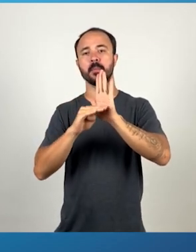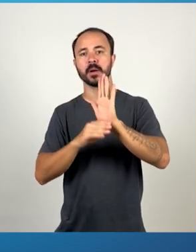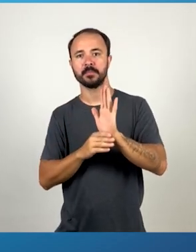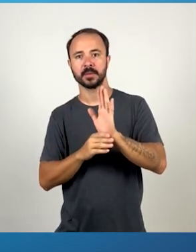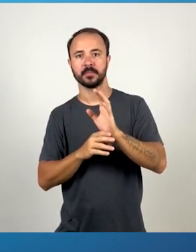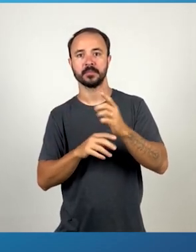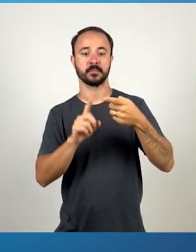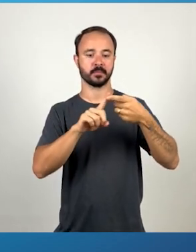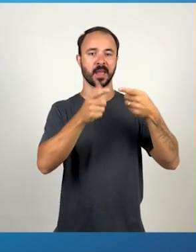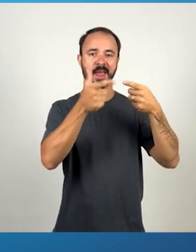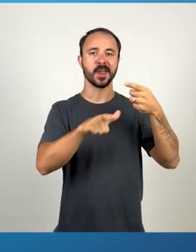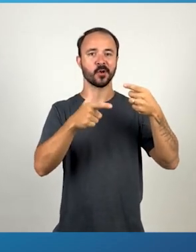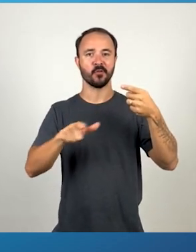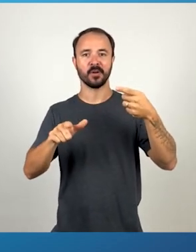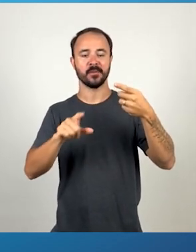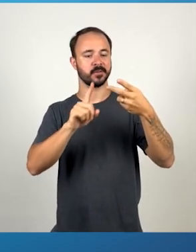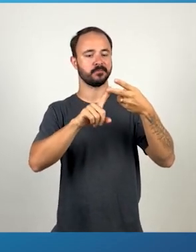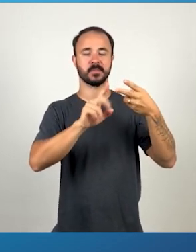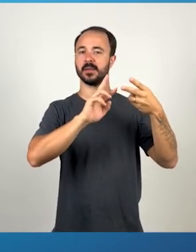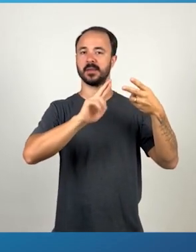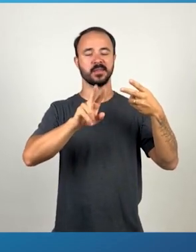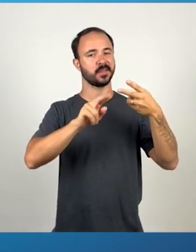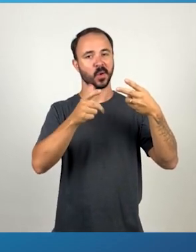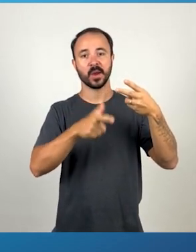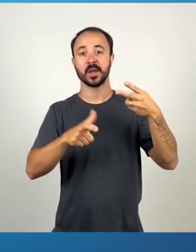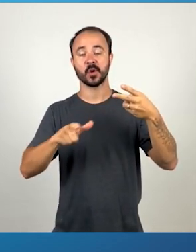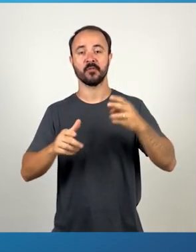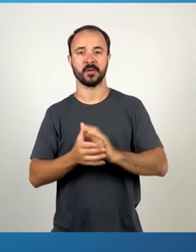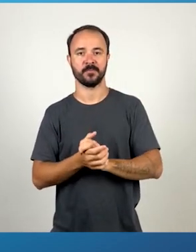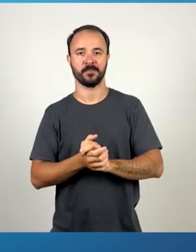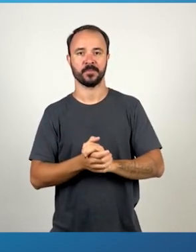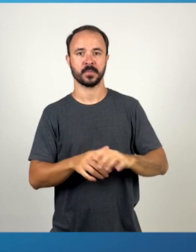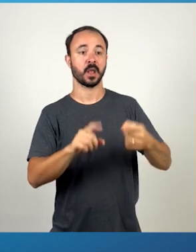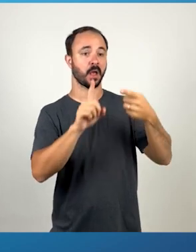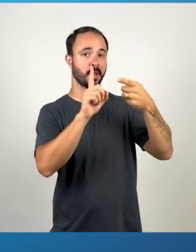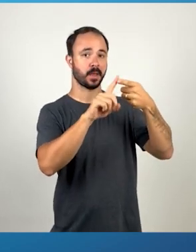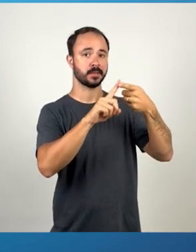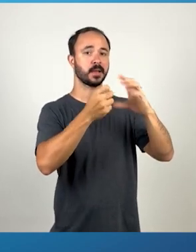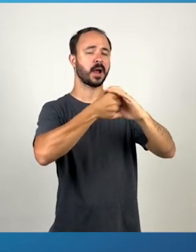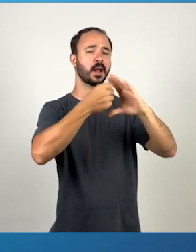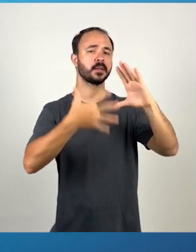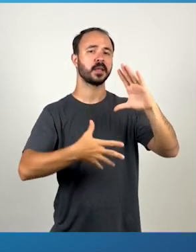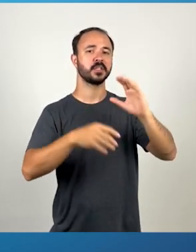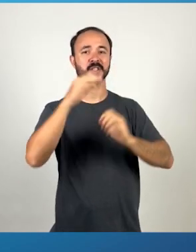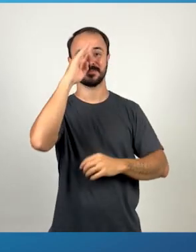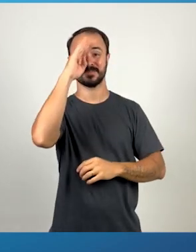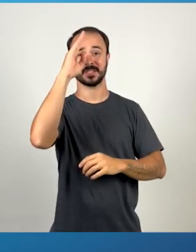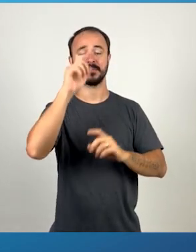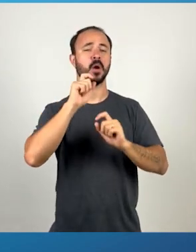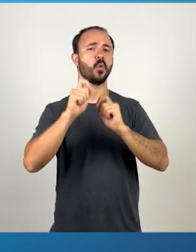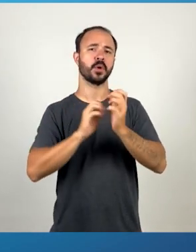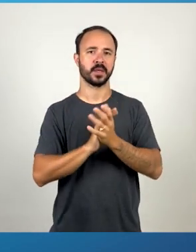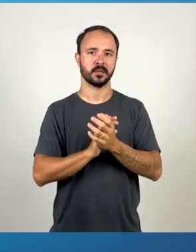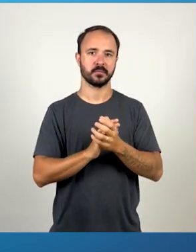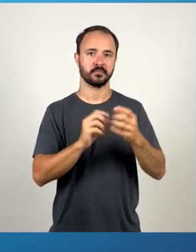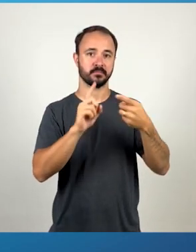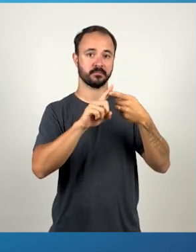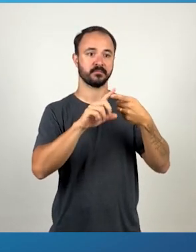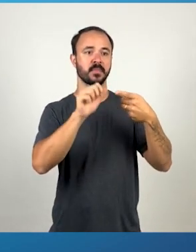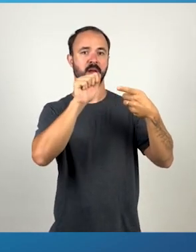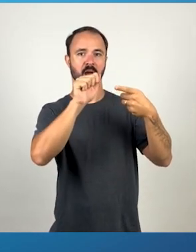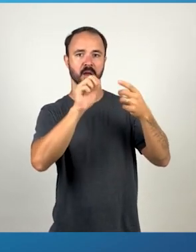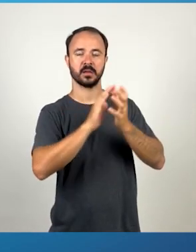não renováveis. As fontes renováveis de energia têm como principal característica a letra